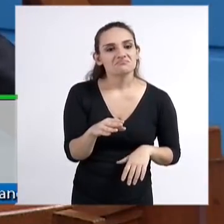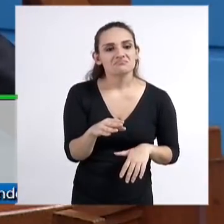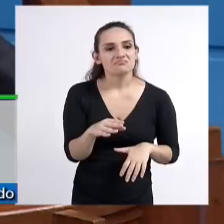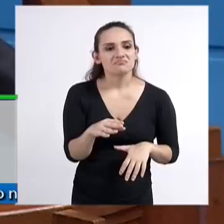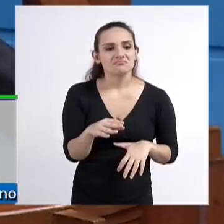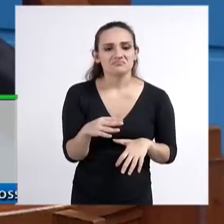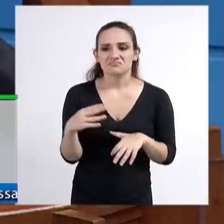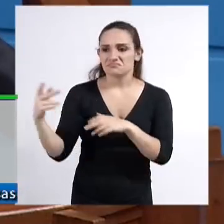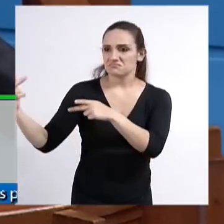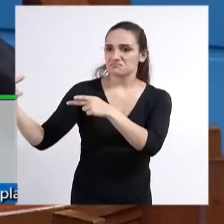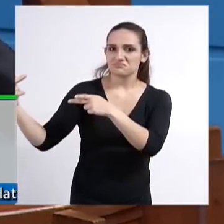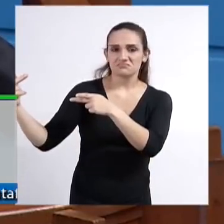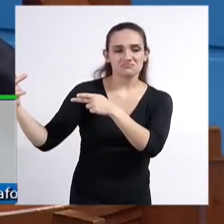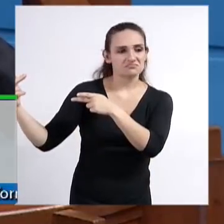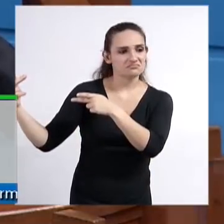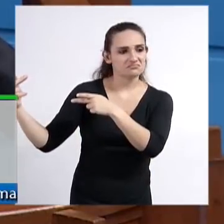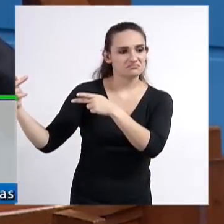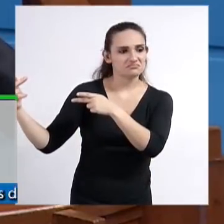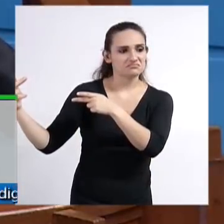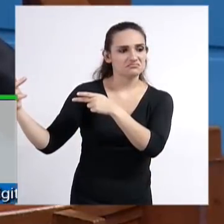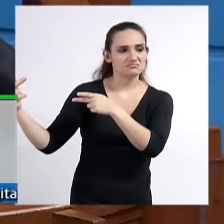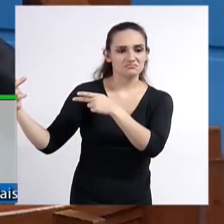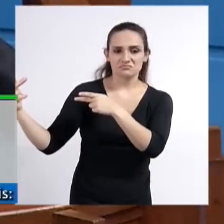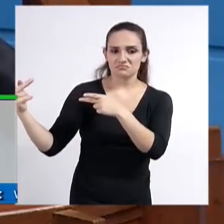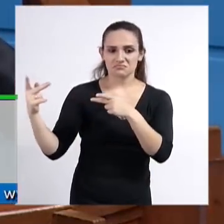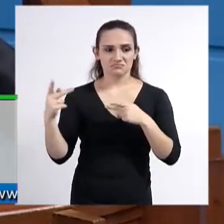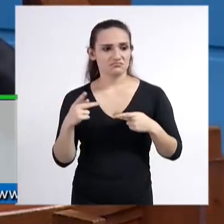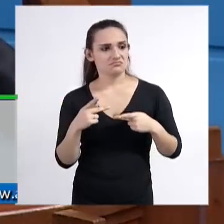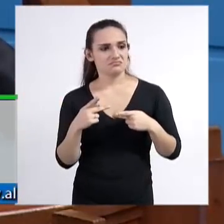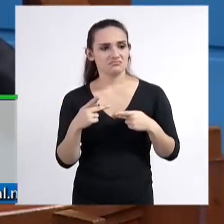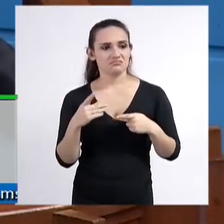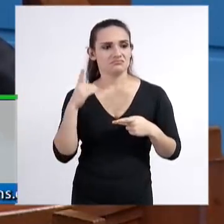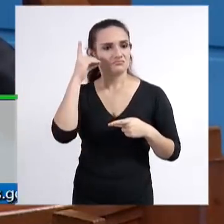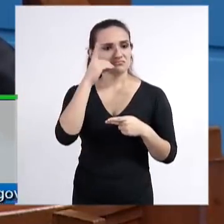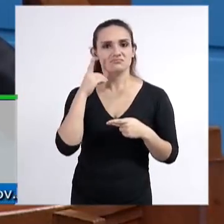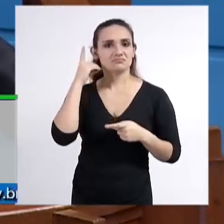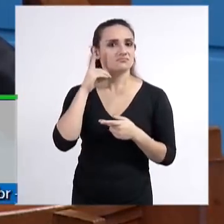convidar para a mesa um dos deputados presentes naquela.